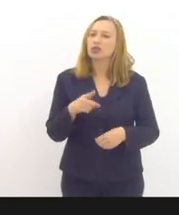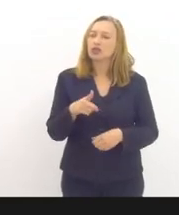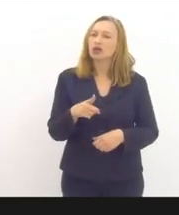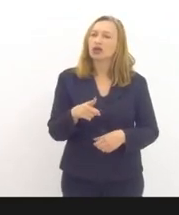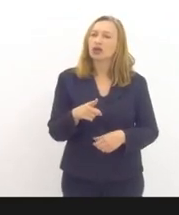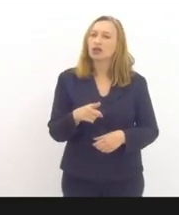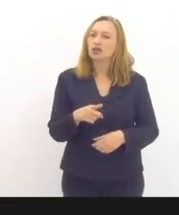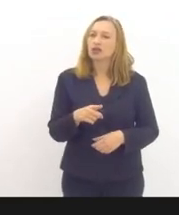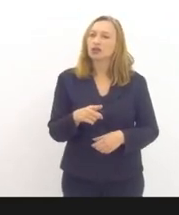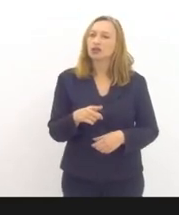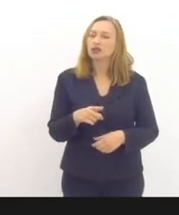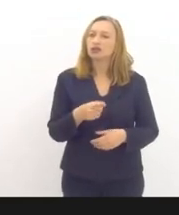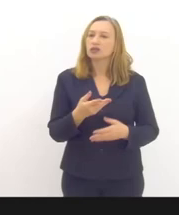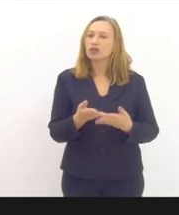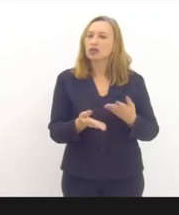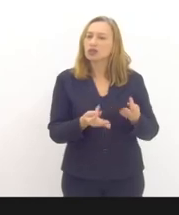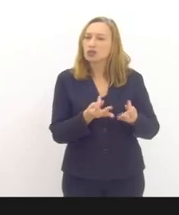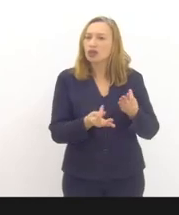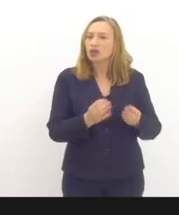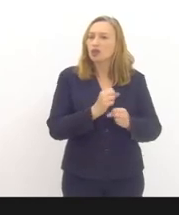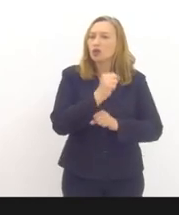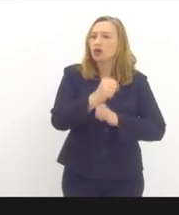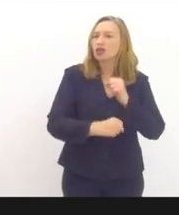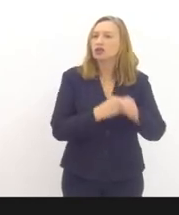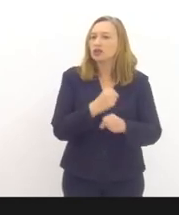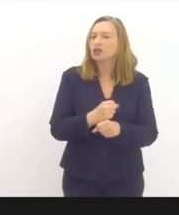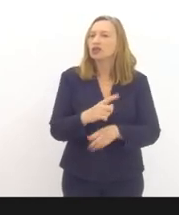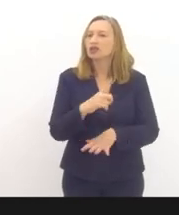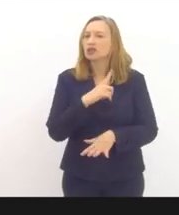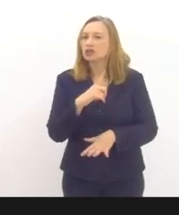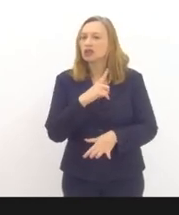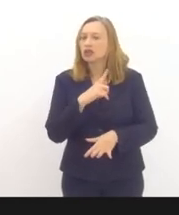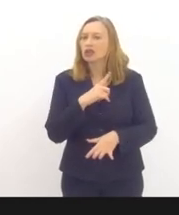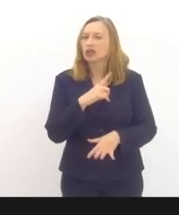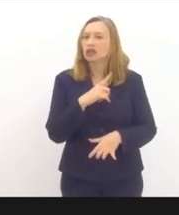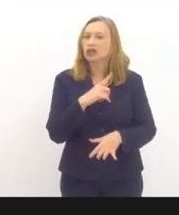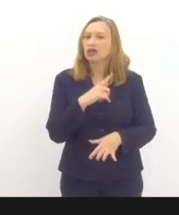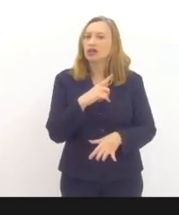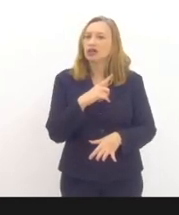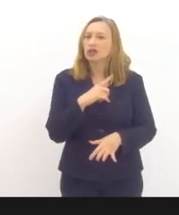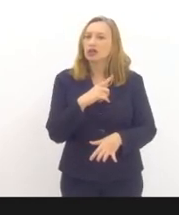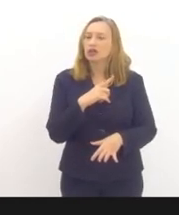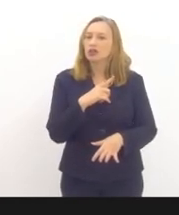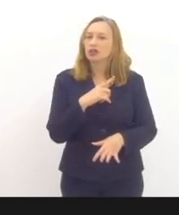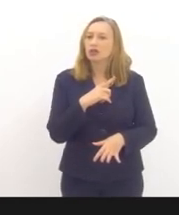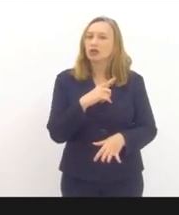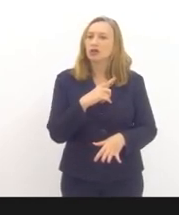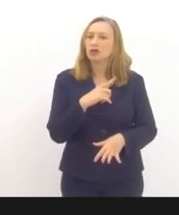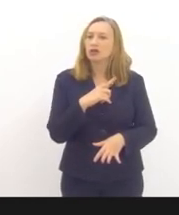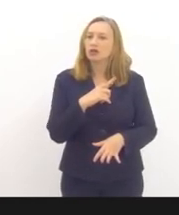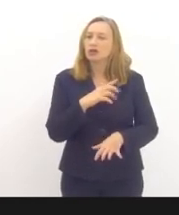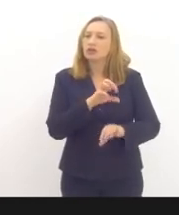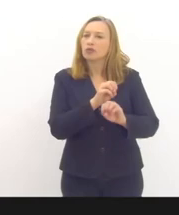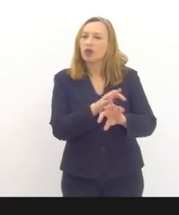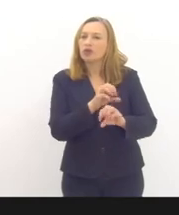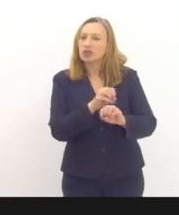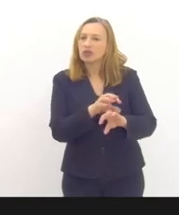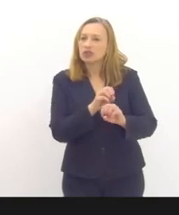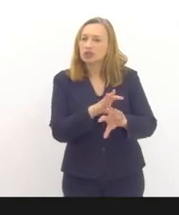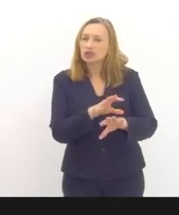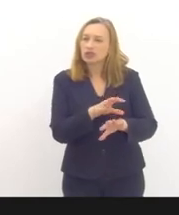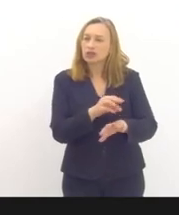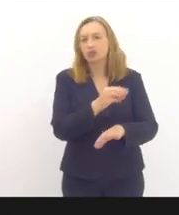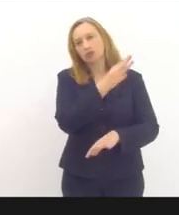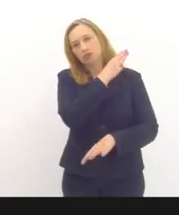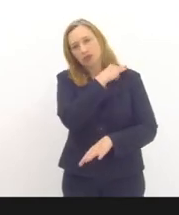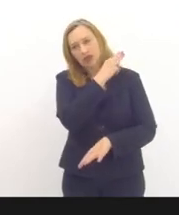ainda está em tratativas para que próximo ano a gente tenha uma matriz de inserção aí para o ensino, para a modalidade de ensino